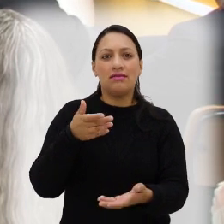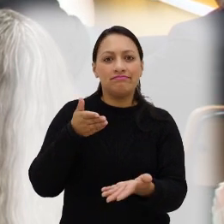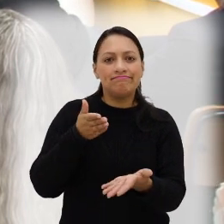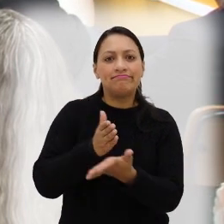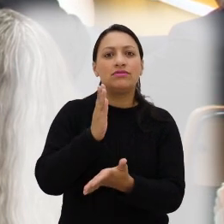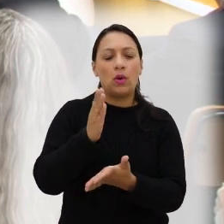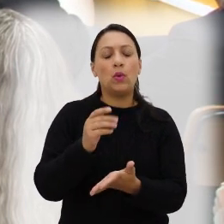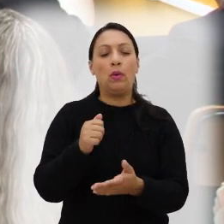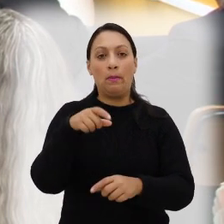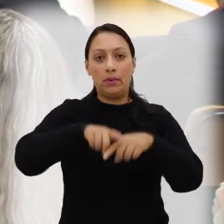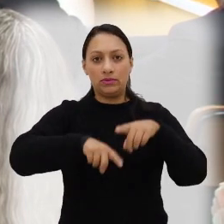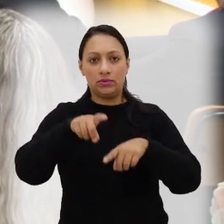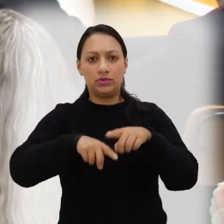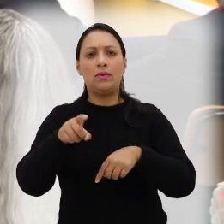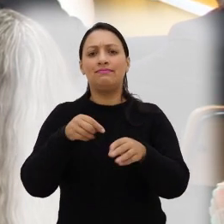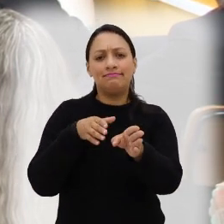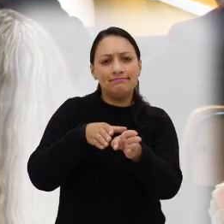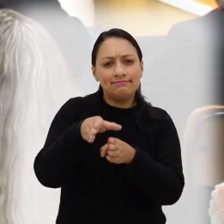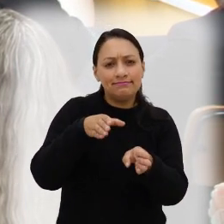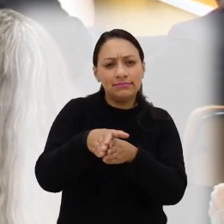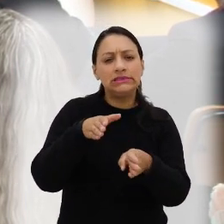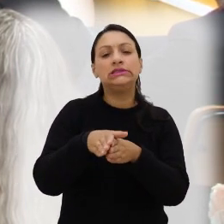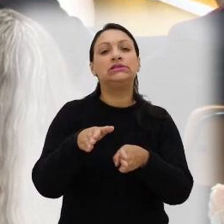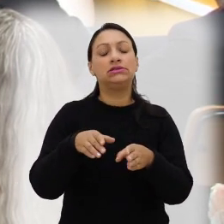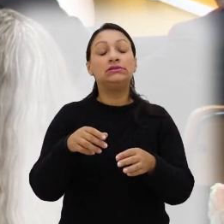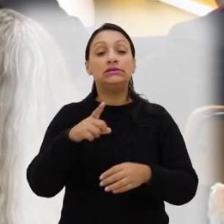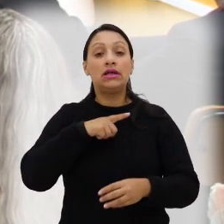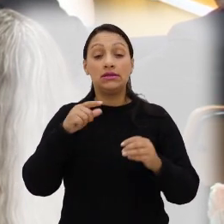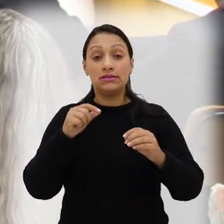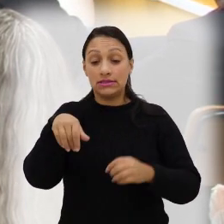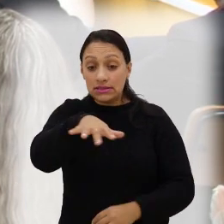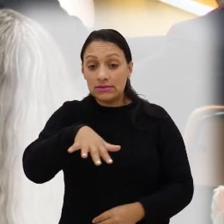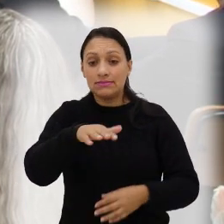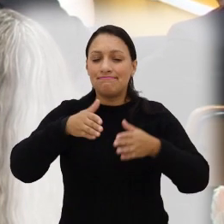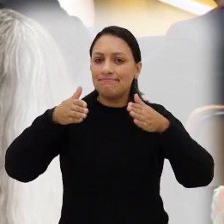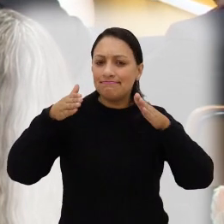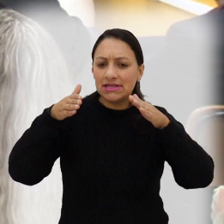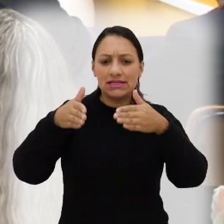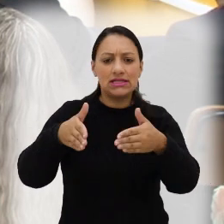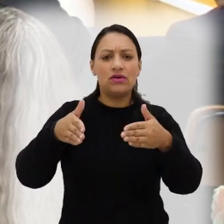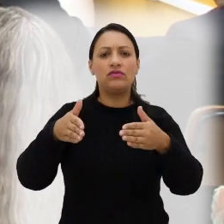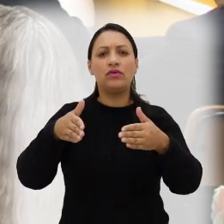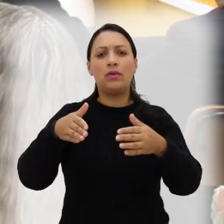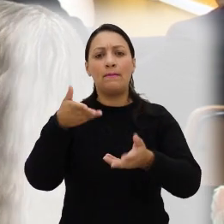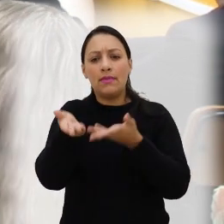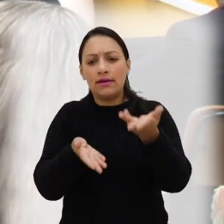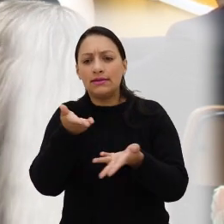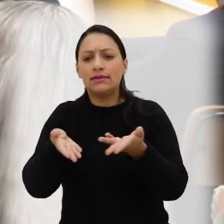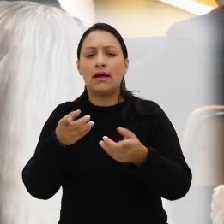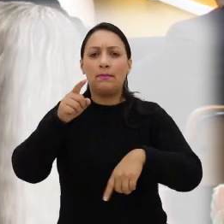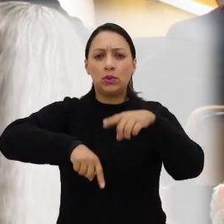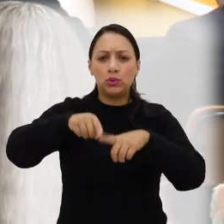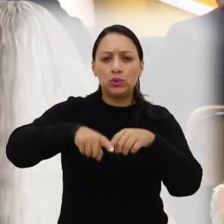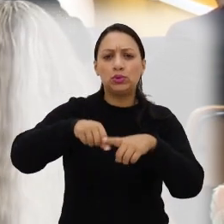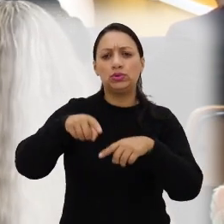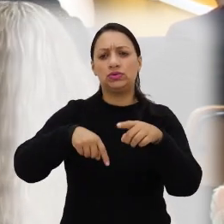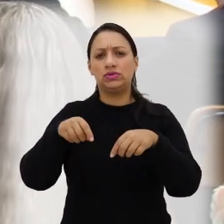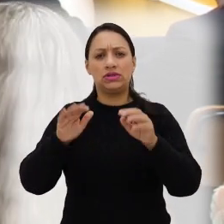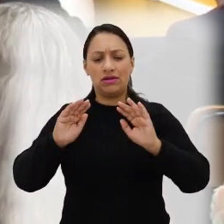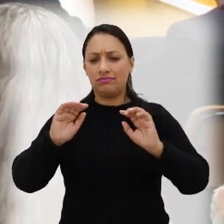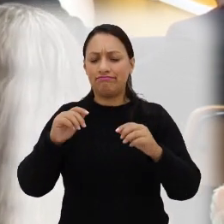mentores. A gente vai ter espaços específicos para tratar de demandas de produtos e de POCs, então